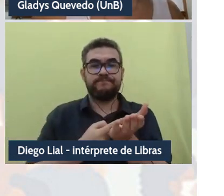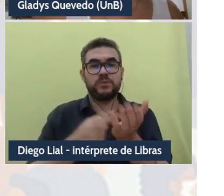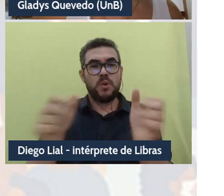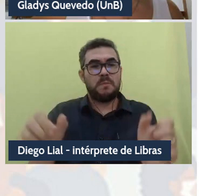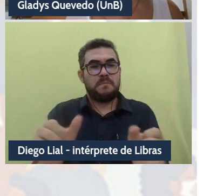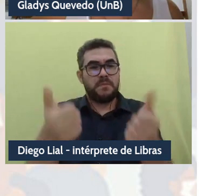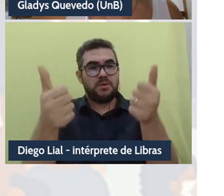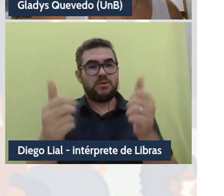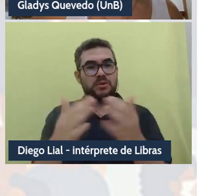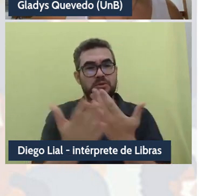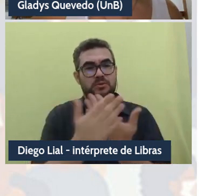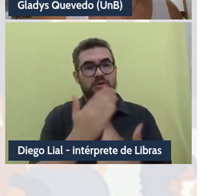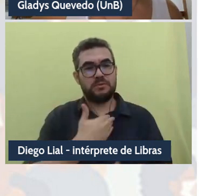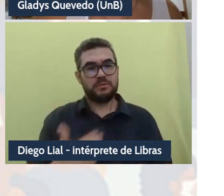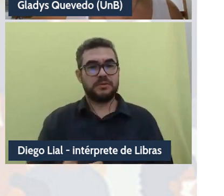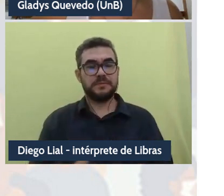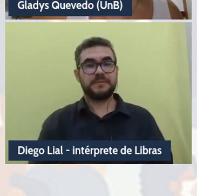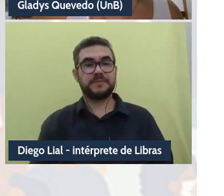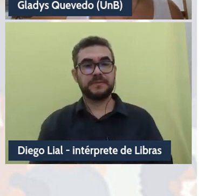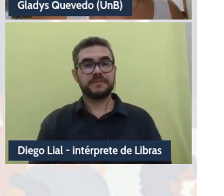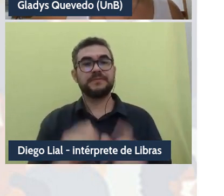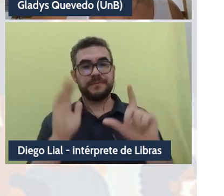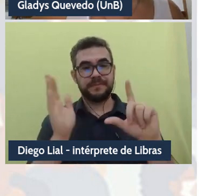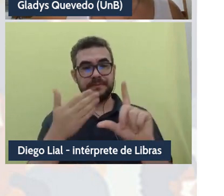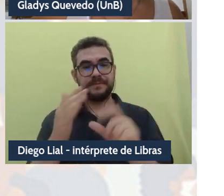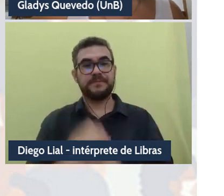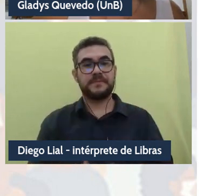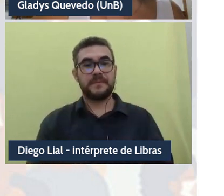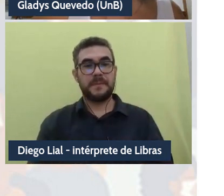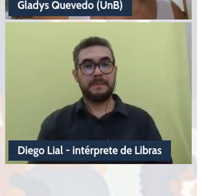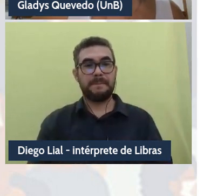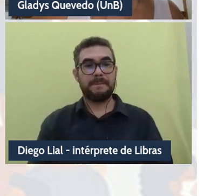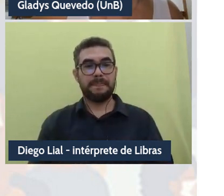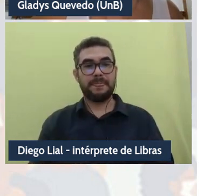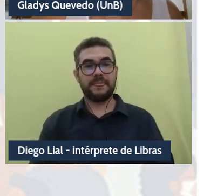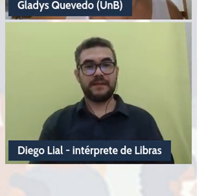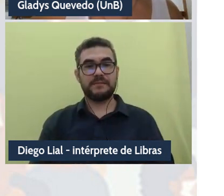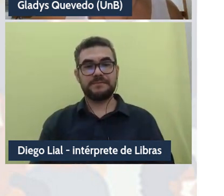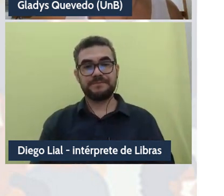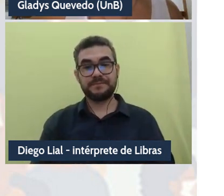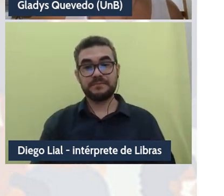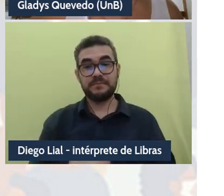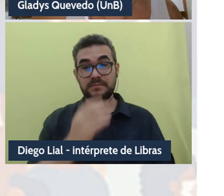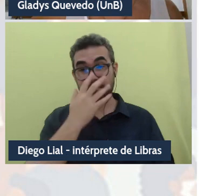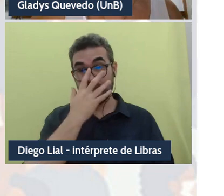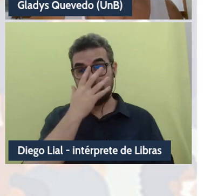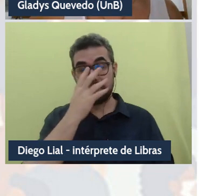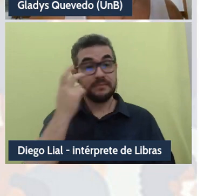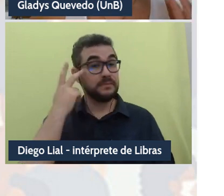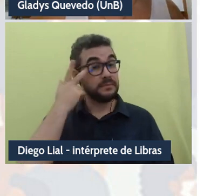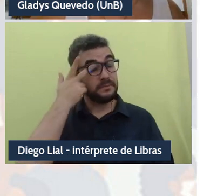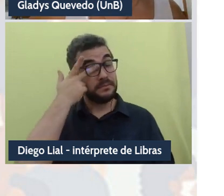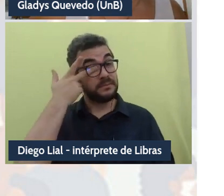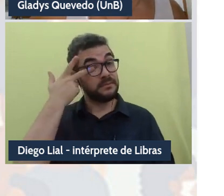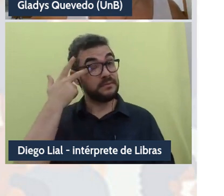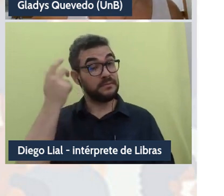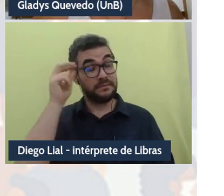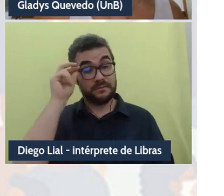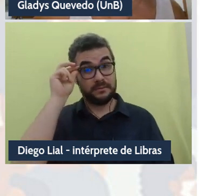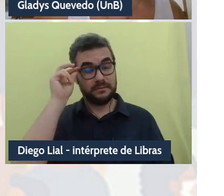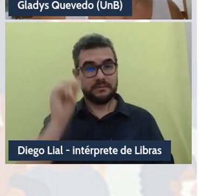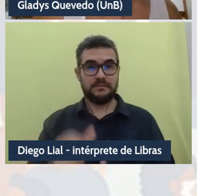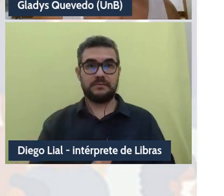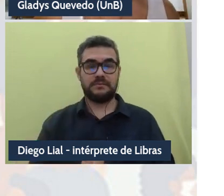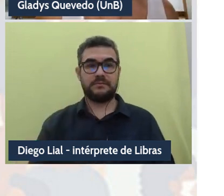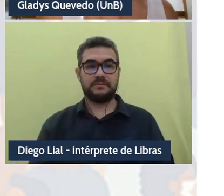vou passar para o próximo slide e acelerar um pouquinho, porque começou a chover aqui em Brasília e às vezes as coisas